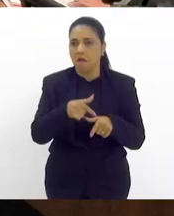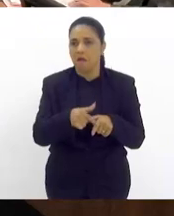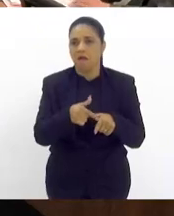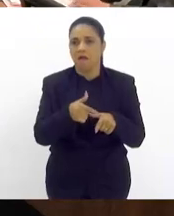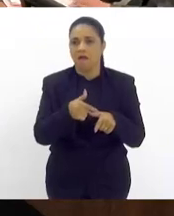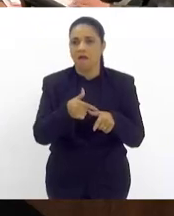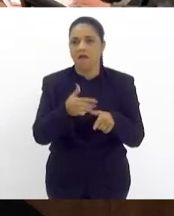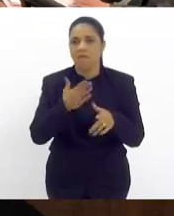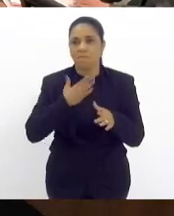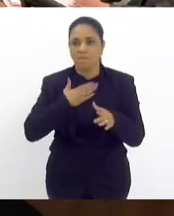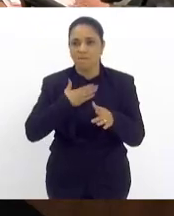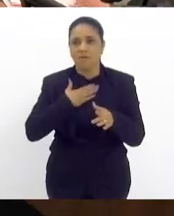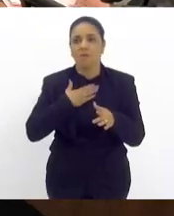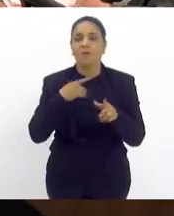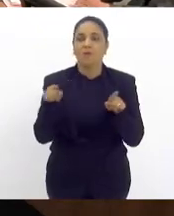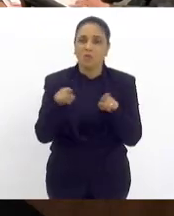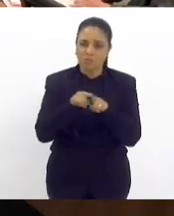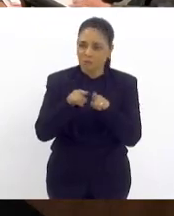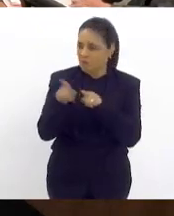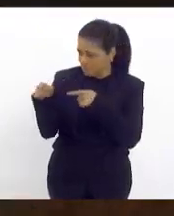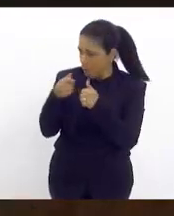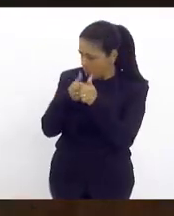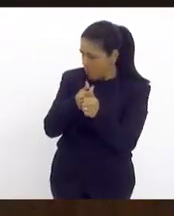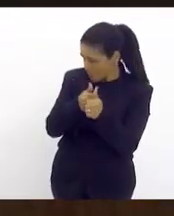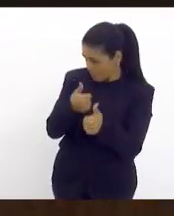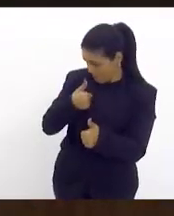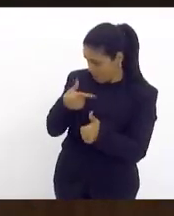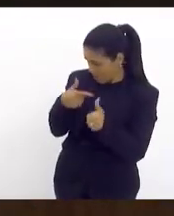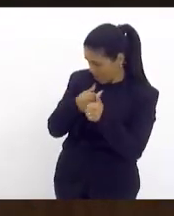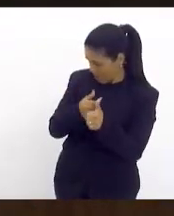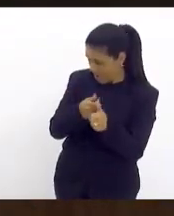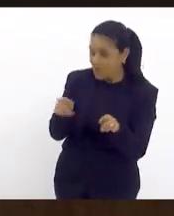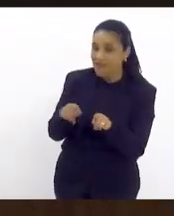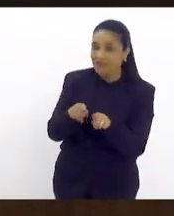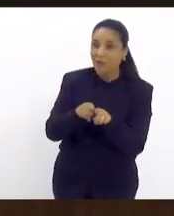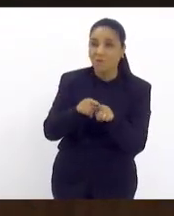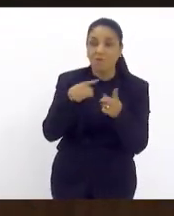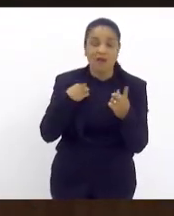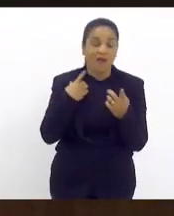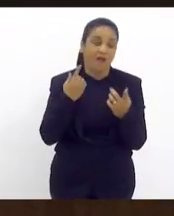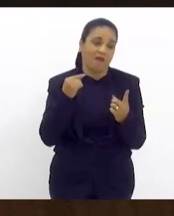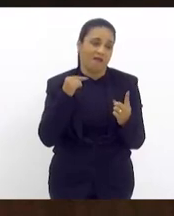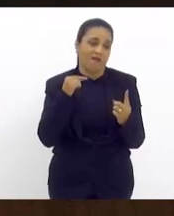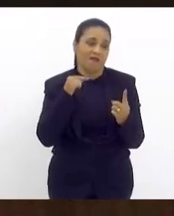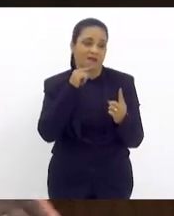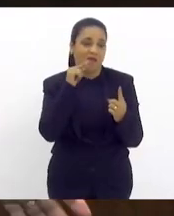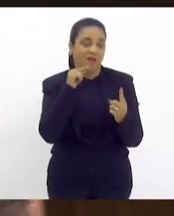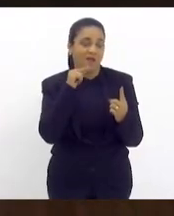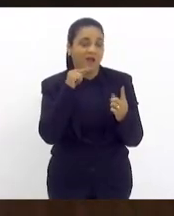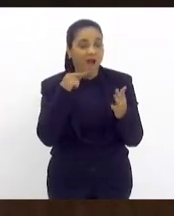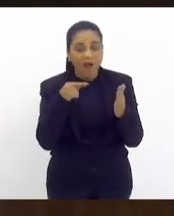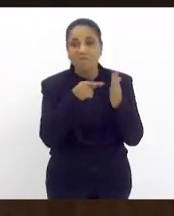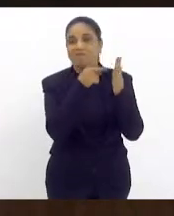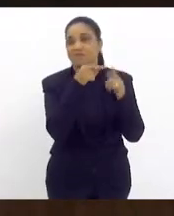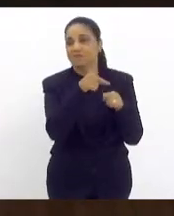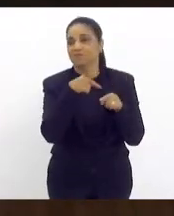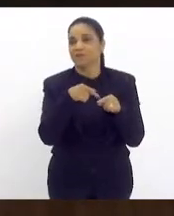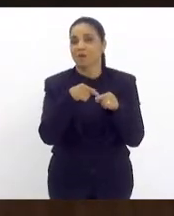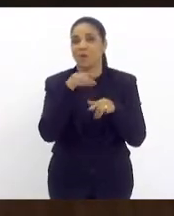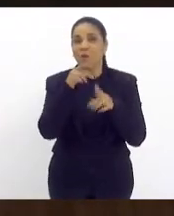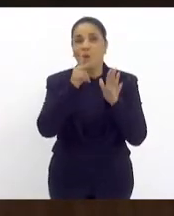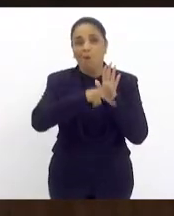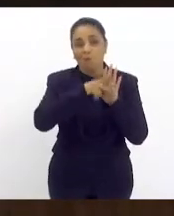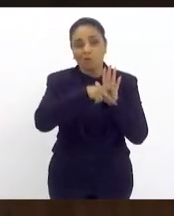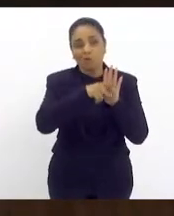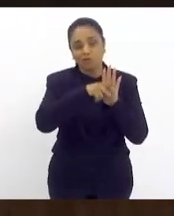o senhor também acompanha para virar uma indicação para ir lá para porque não adiantou eu fiz aí um projeto